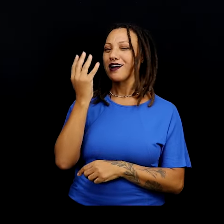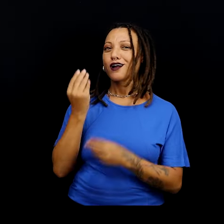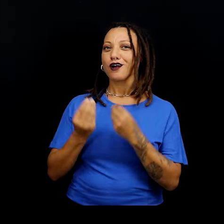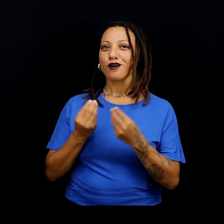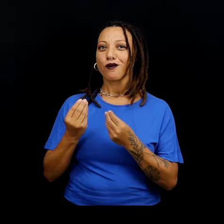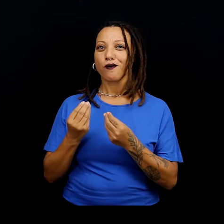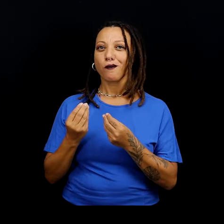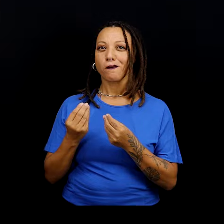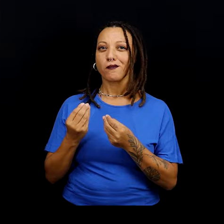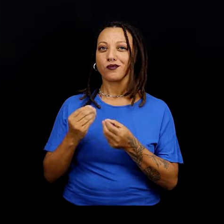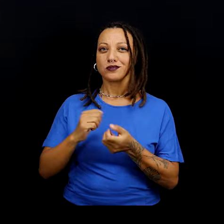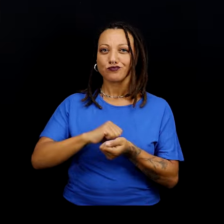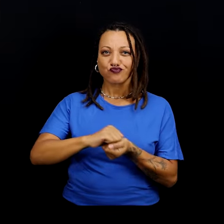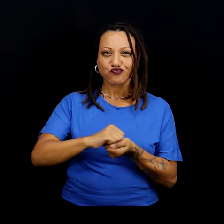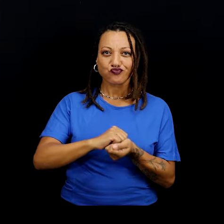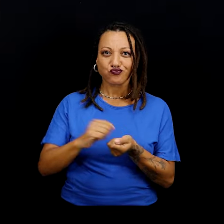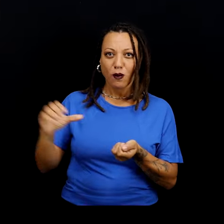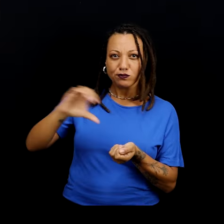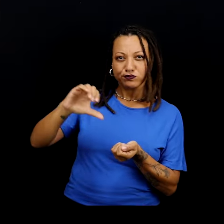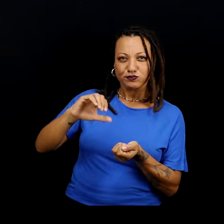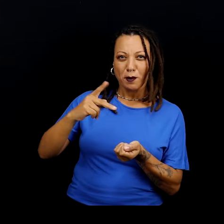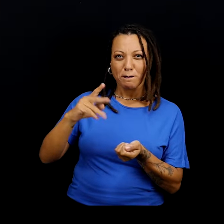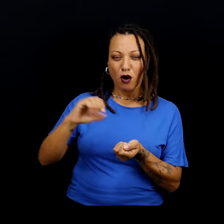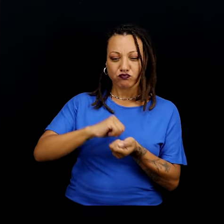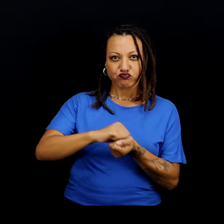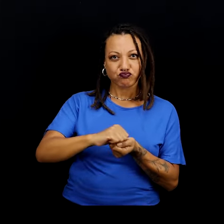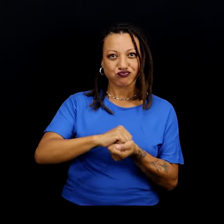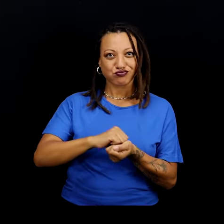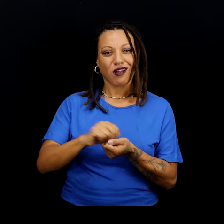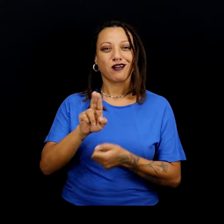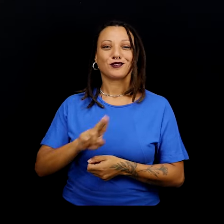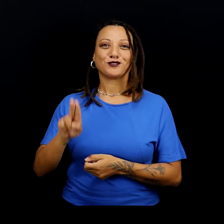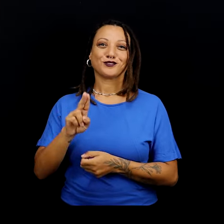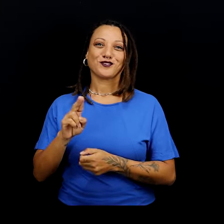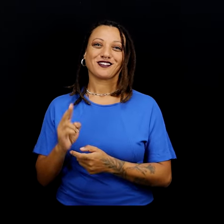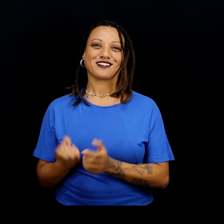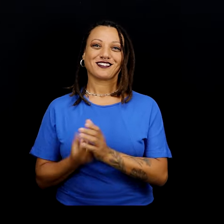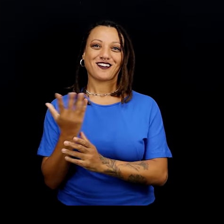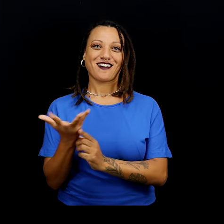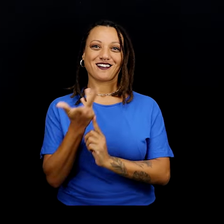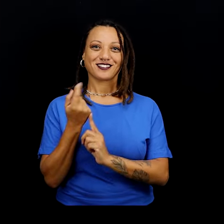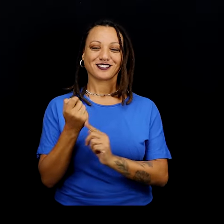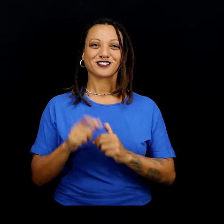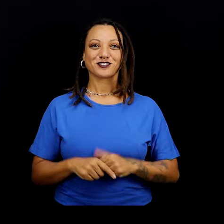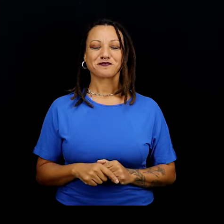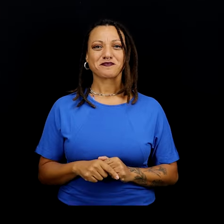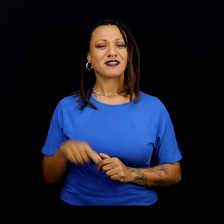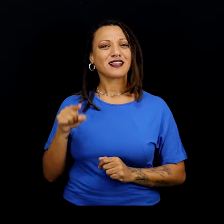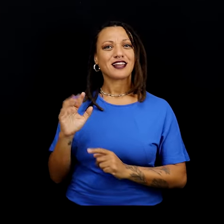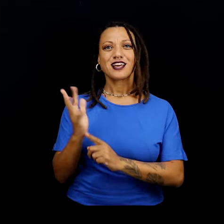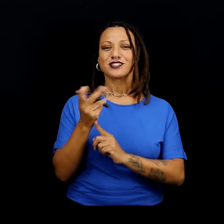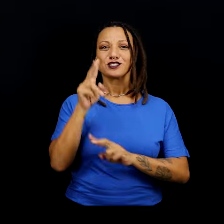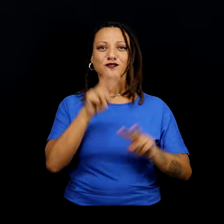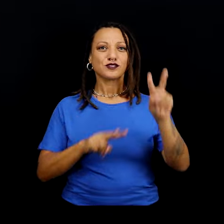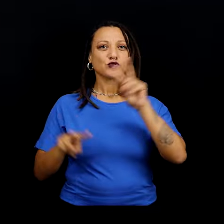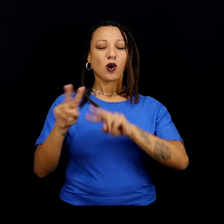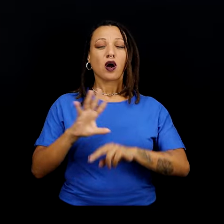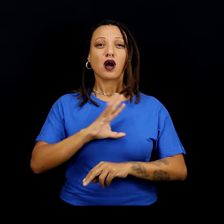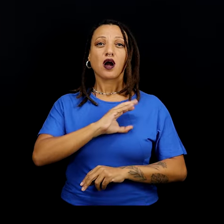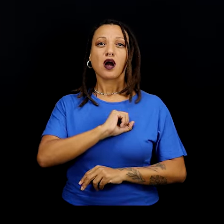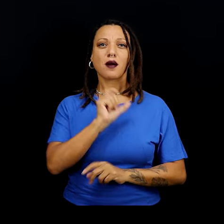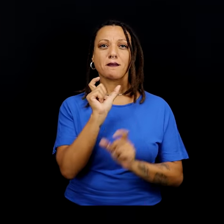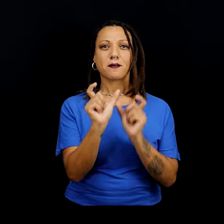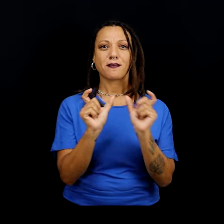máscara feita a partir de uma embalagem do sabão em pó. O Guto é um artista visual apaixonado pela